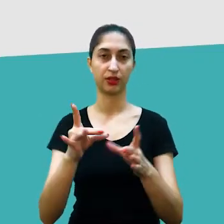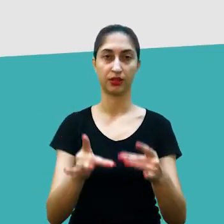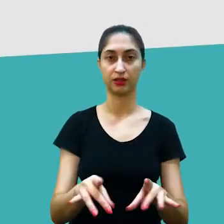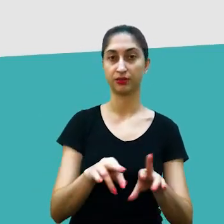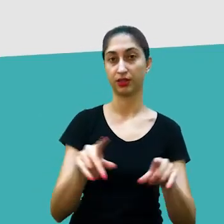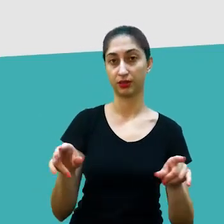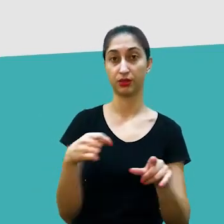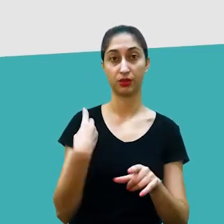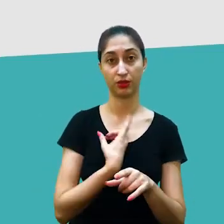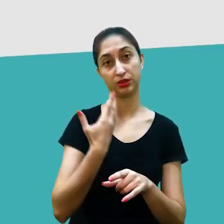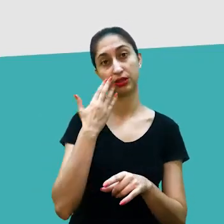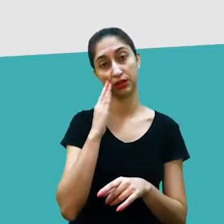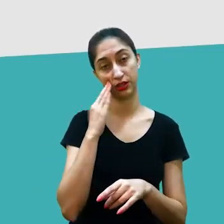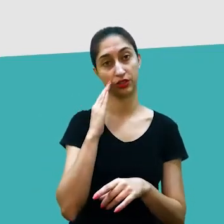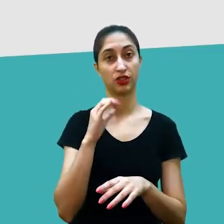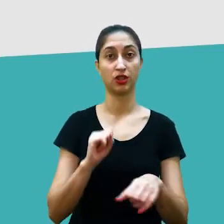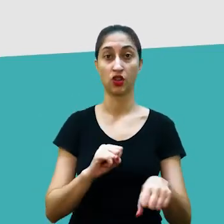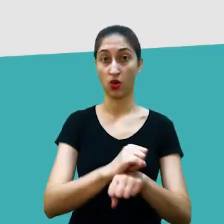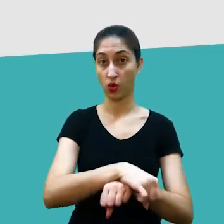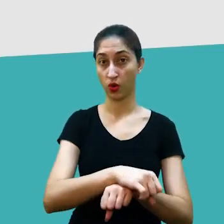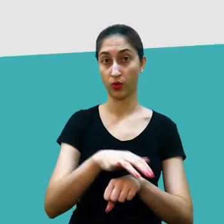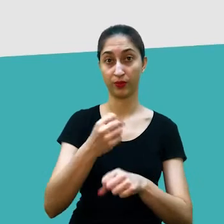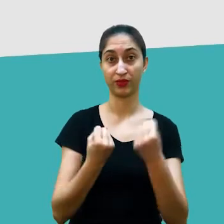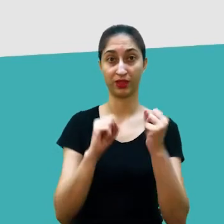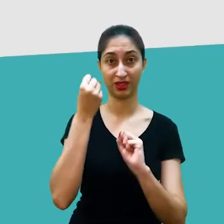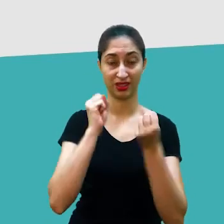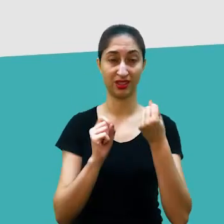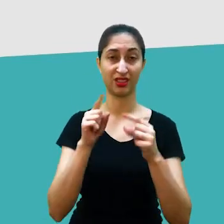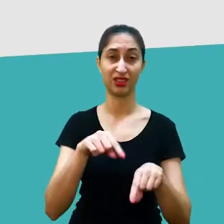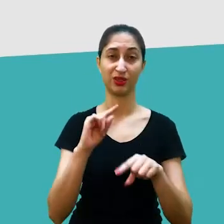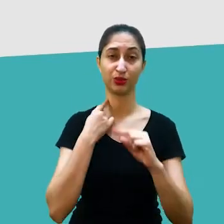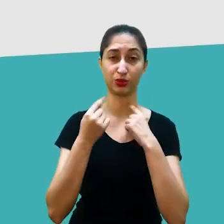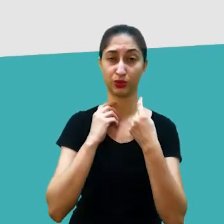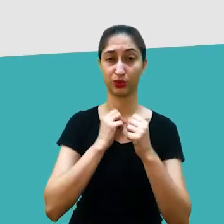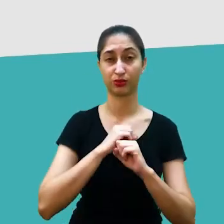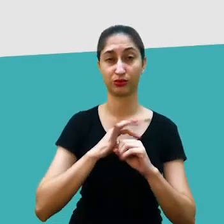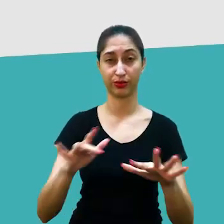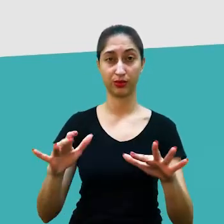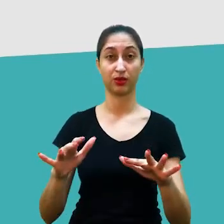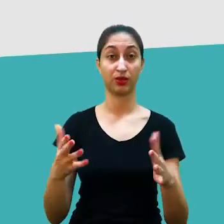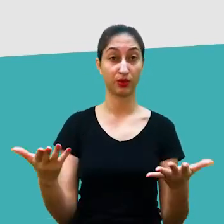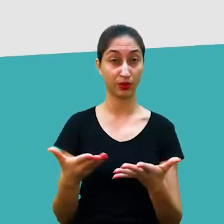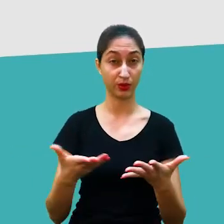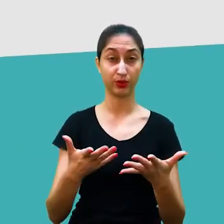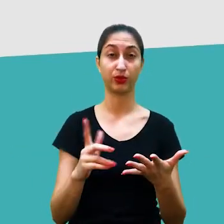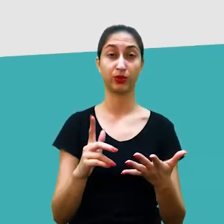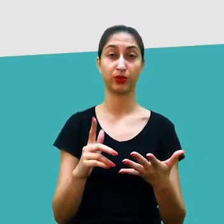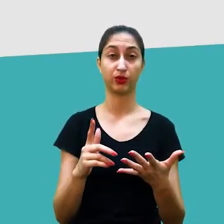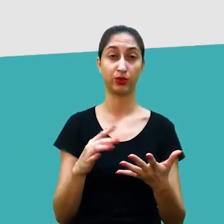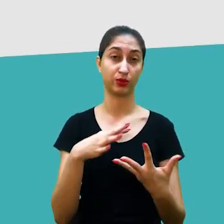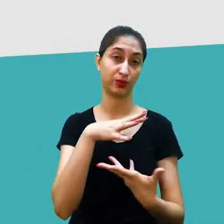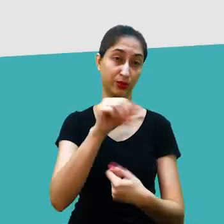percepção. A gente entende a indústria coureira, por exemplo, como poluidora. E num mundo onde o consumo de carne ainda é